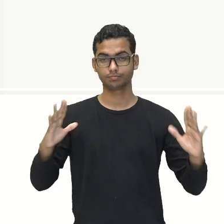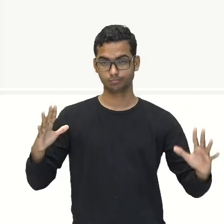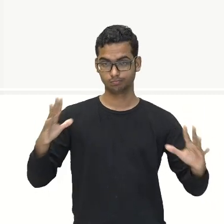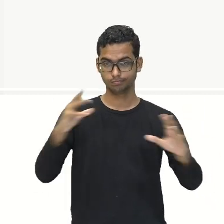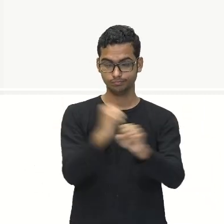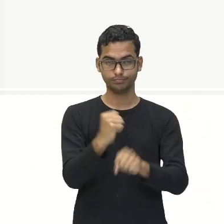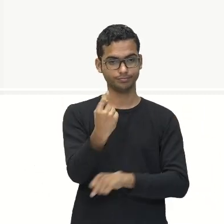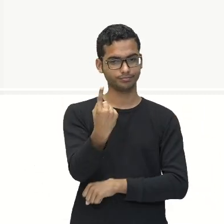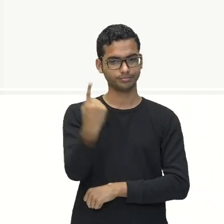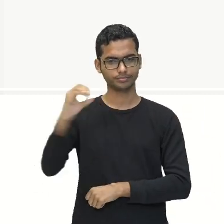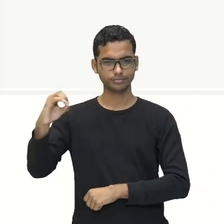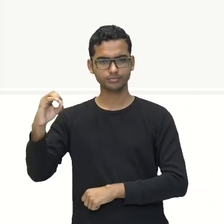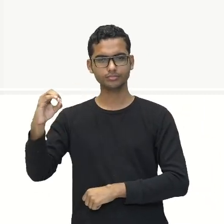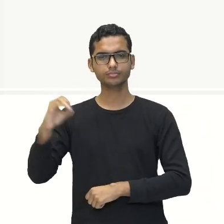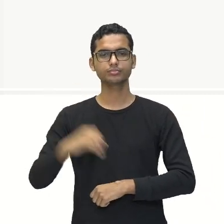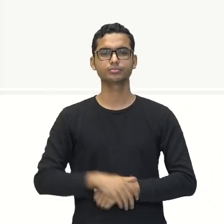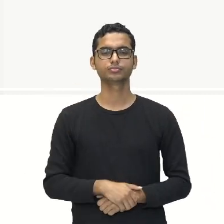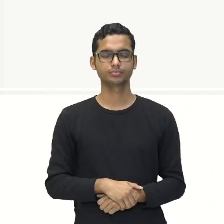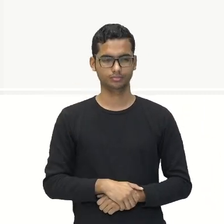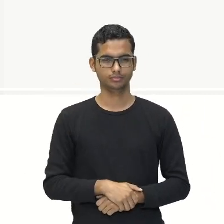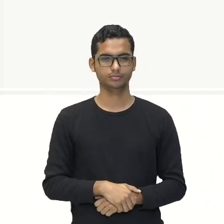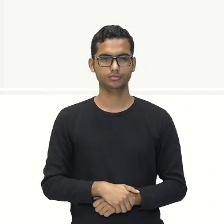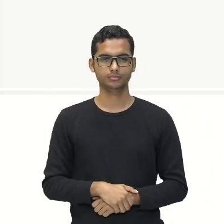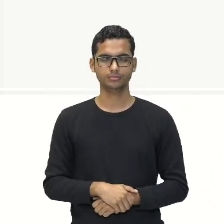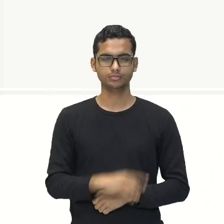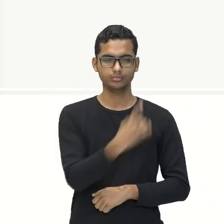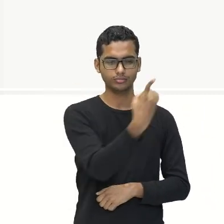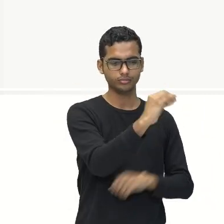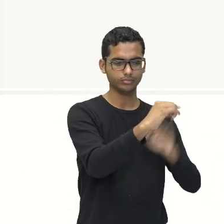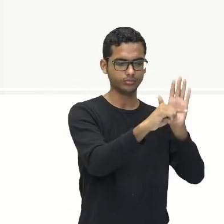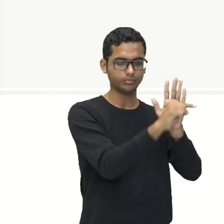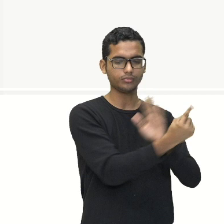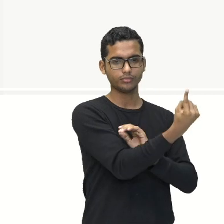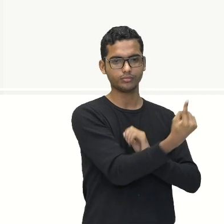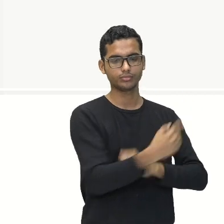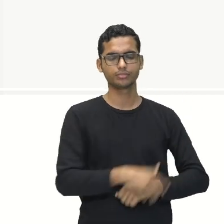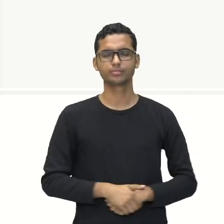termos. Então, esse n é igual a 10. 10 menos 1.